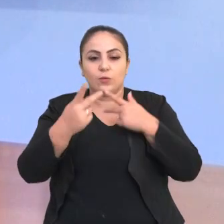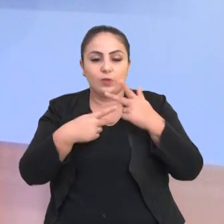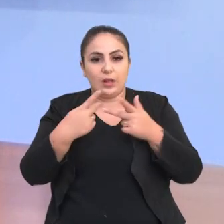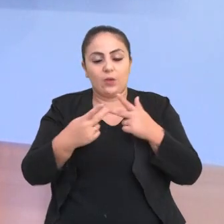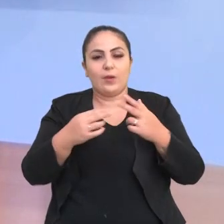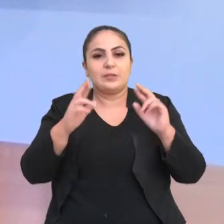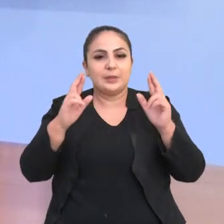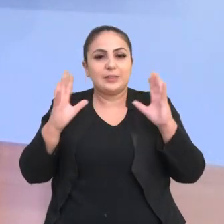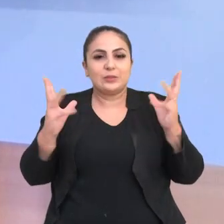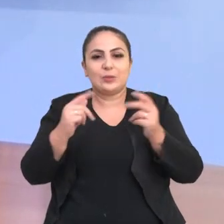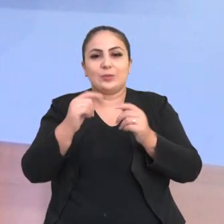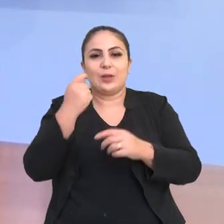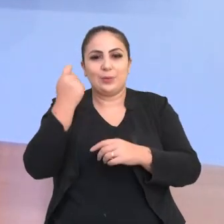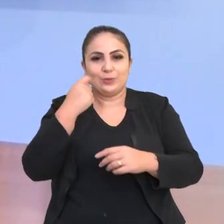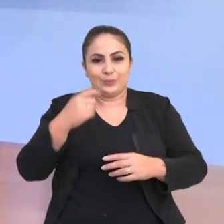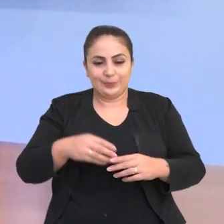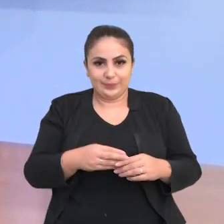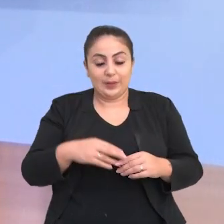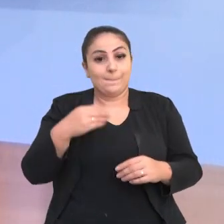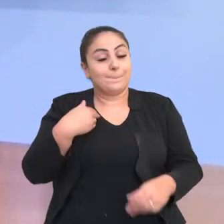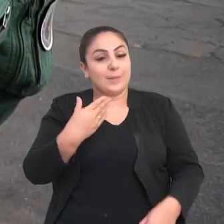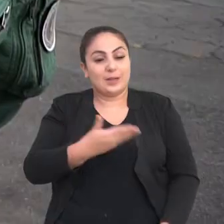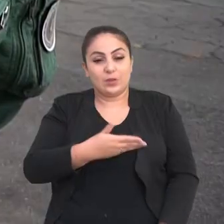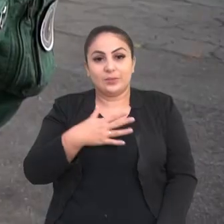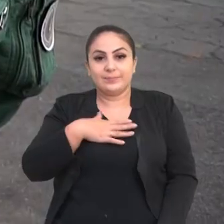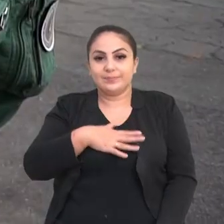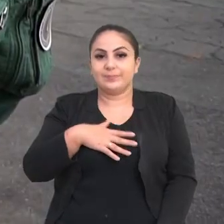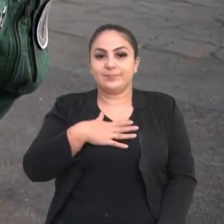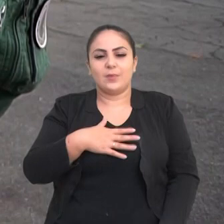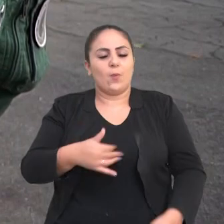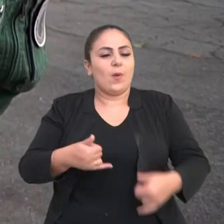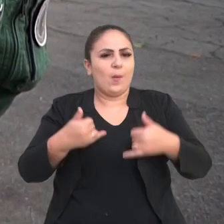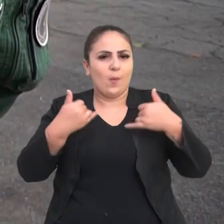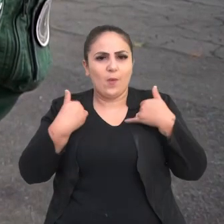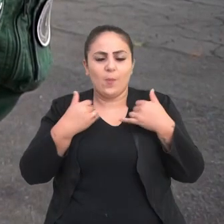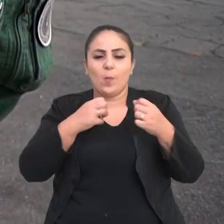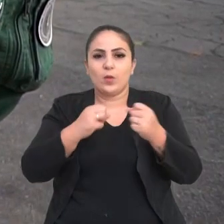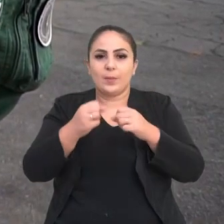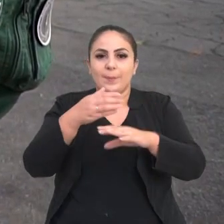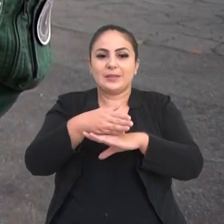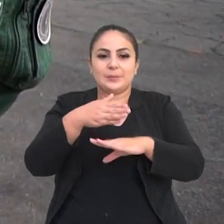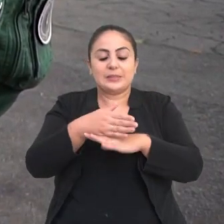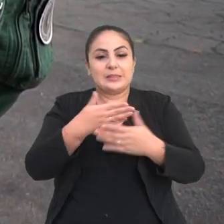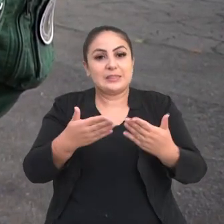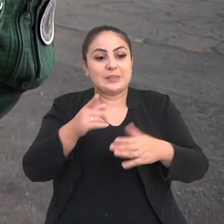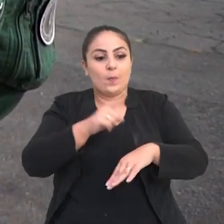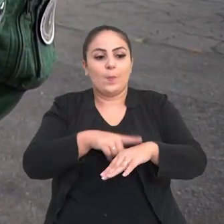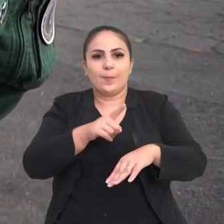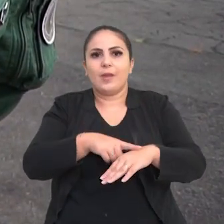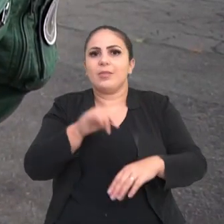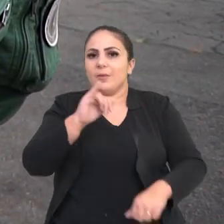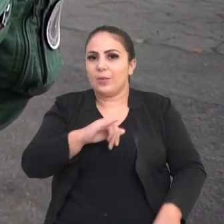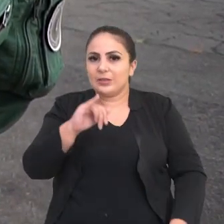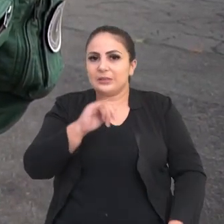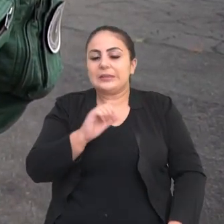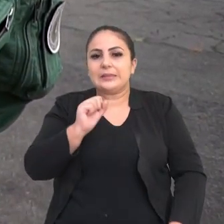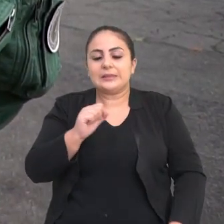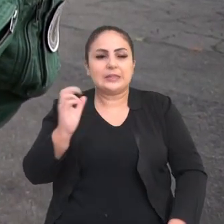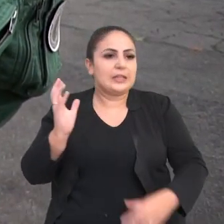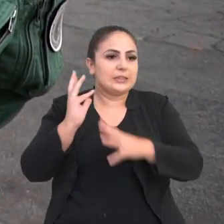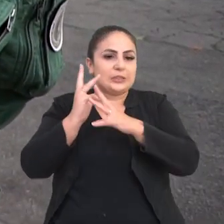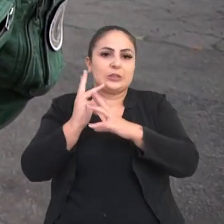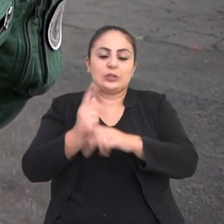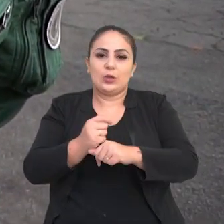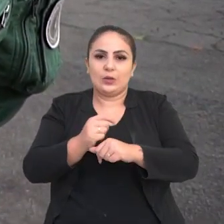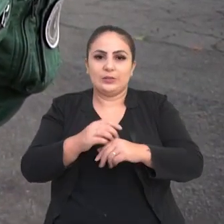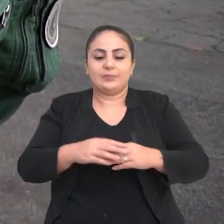levar a esperança para tantos gaúchos. Para nós é uma grande honra poder participar desse momento tão